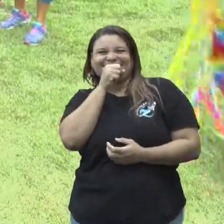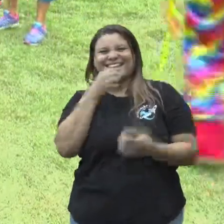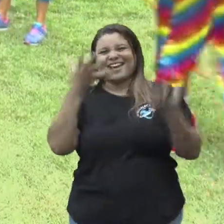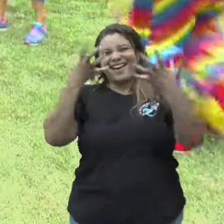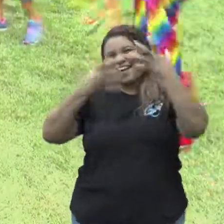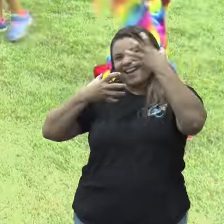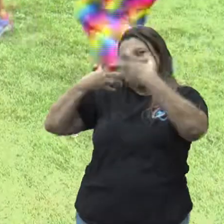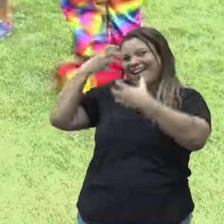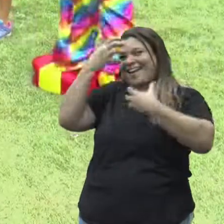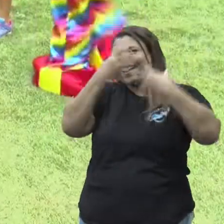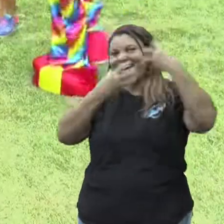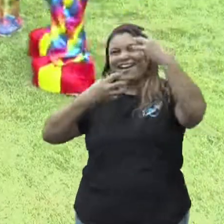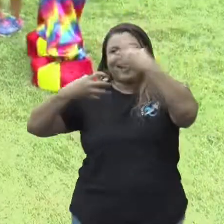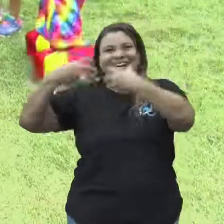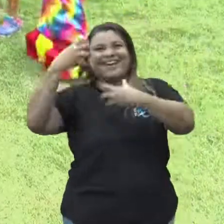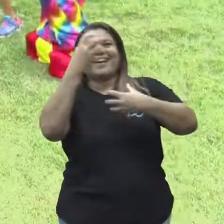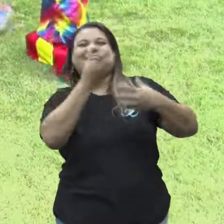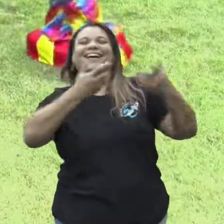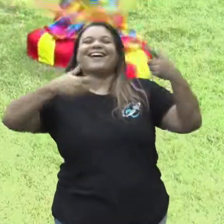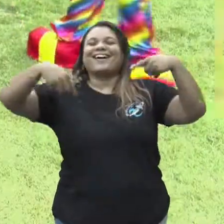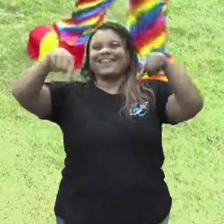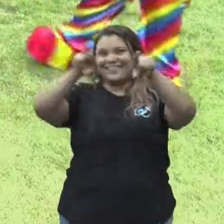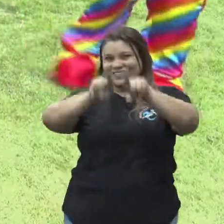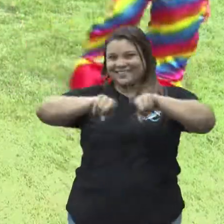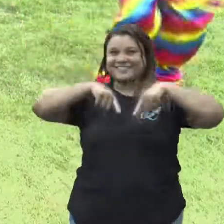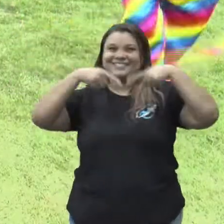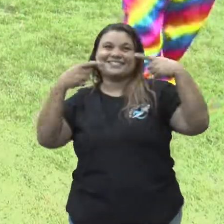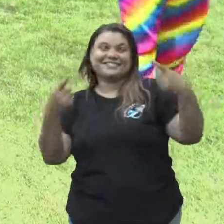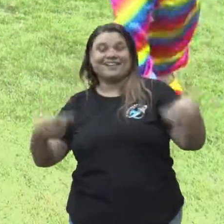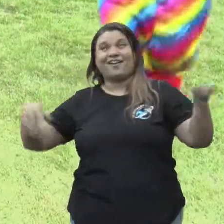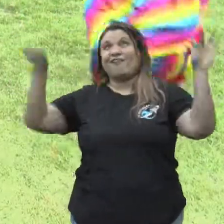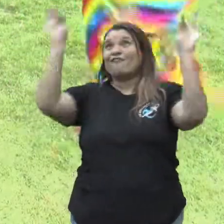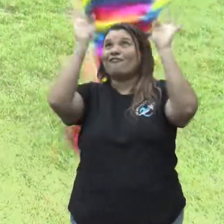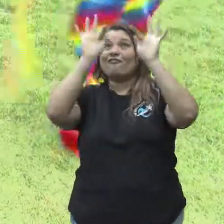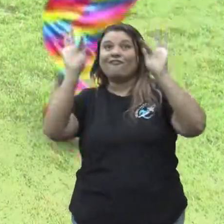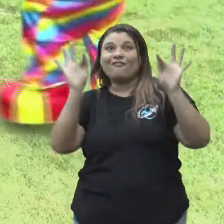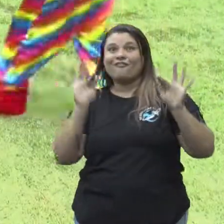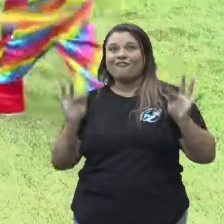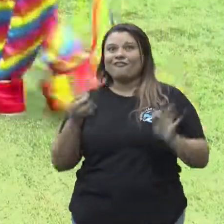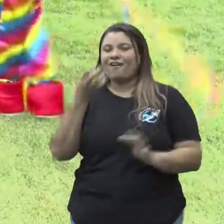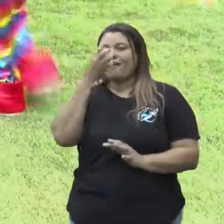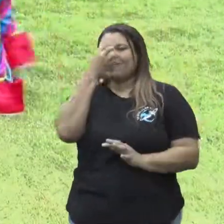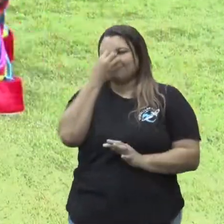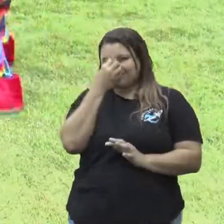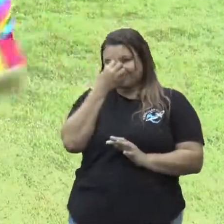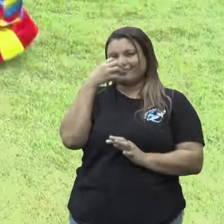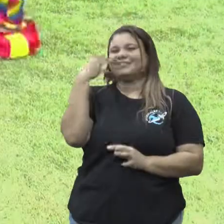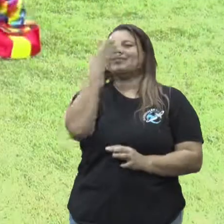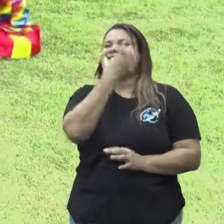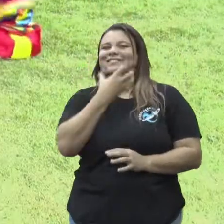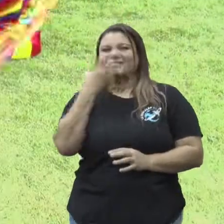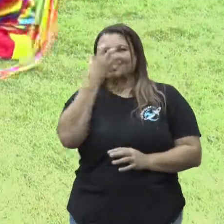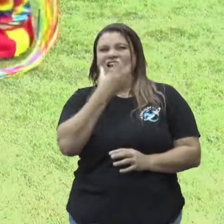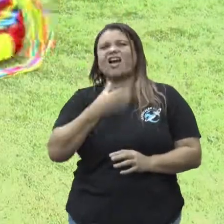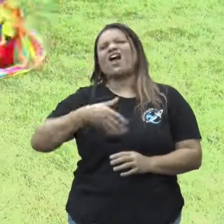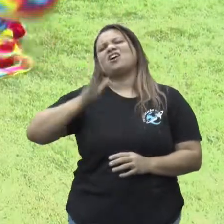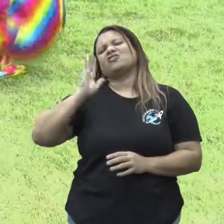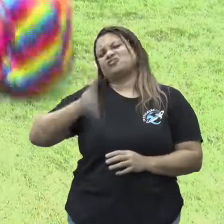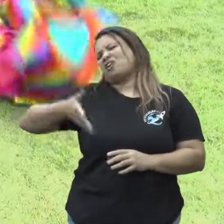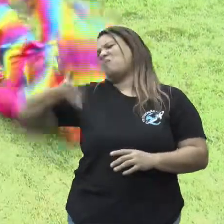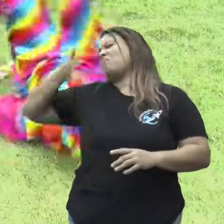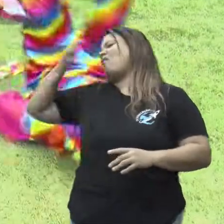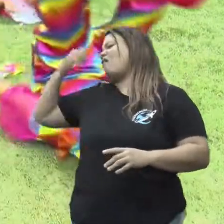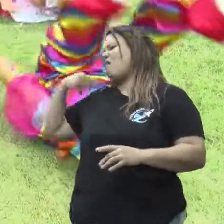cantor, meu canto me deixa feliz. Um dia eu fui trapezista, caí